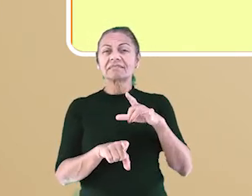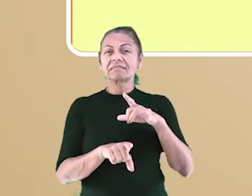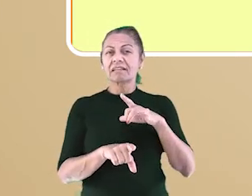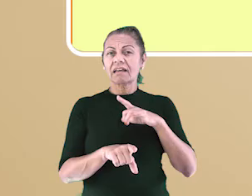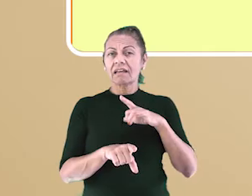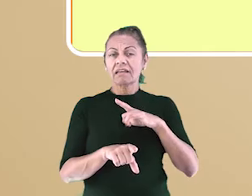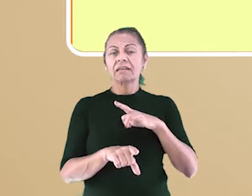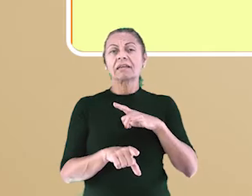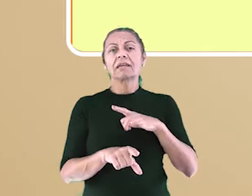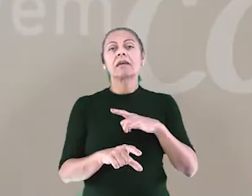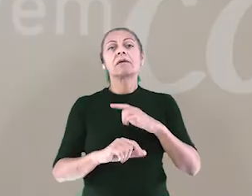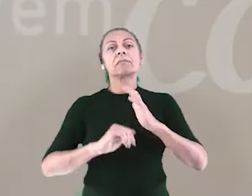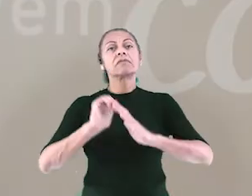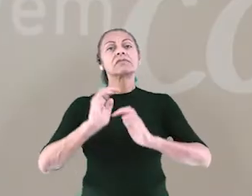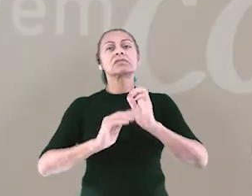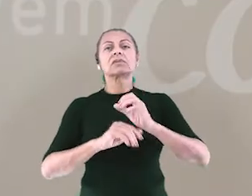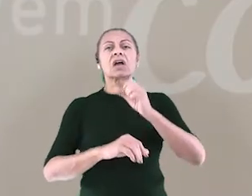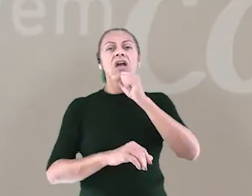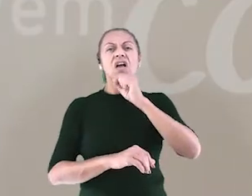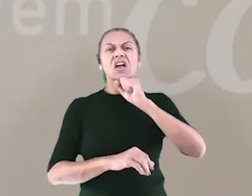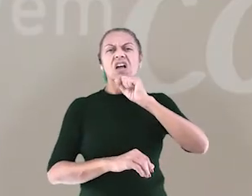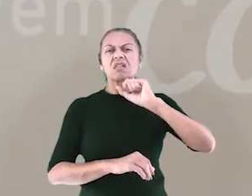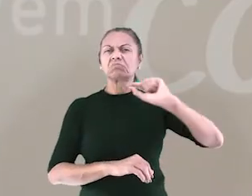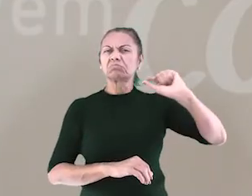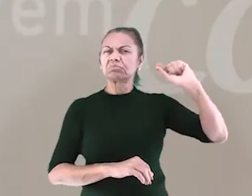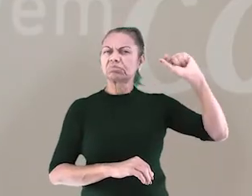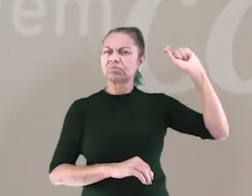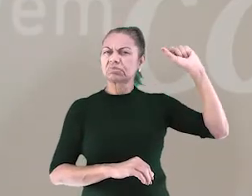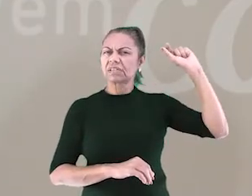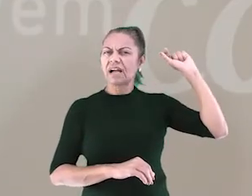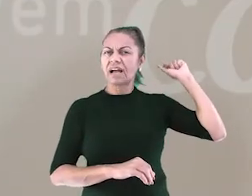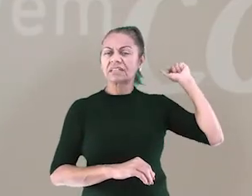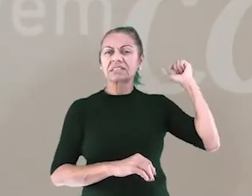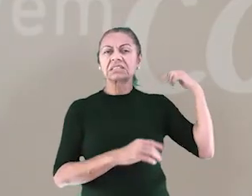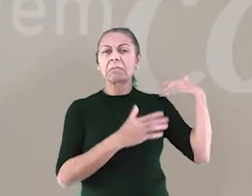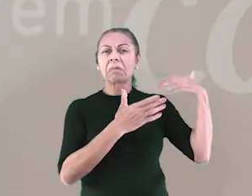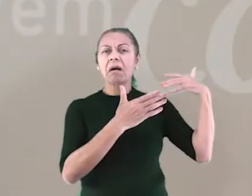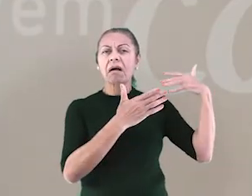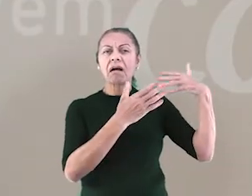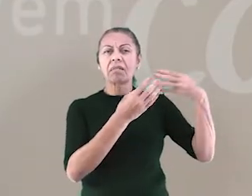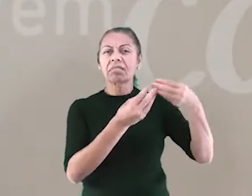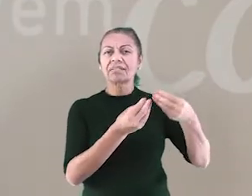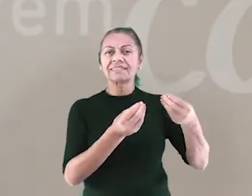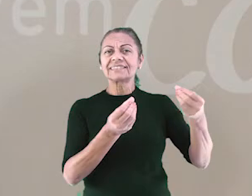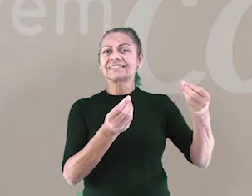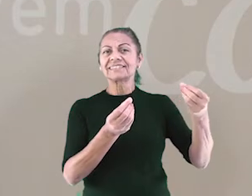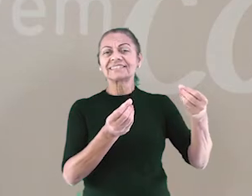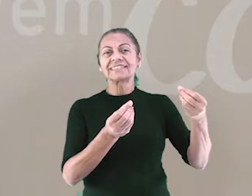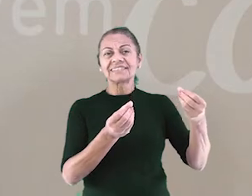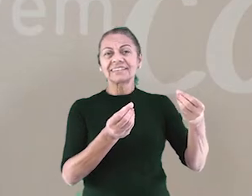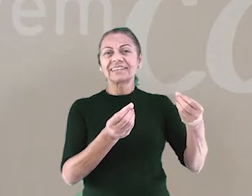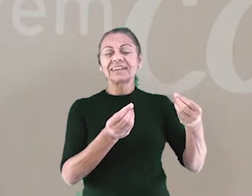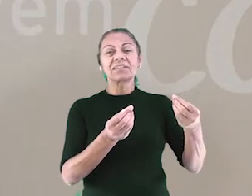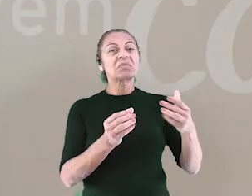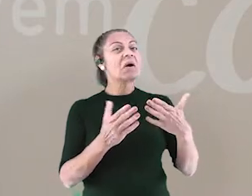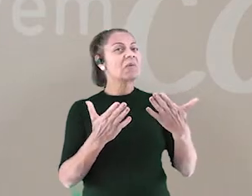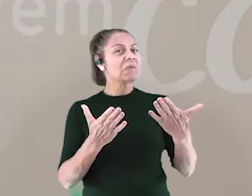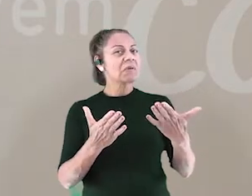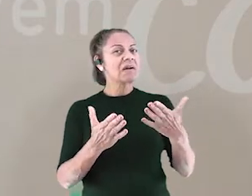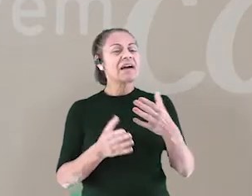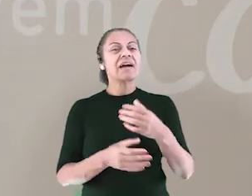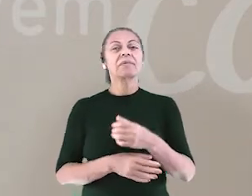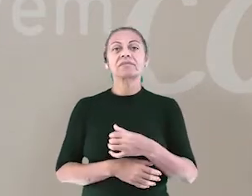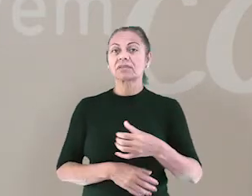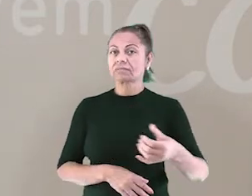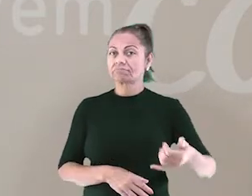nova. Assim como existem profissões que surgiram há pouco tempo, existem também profissões antigas que